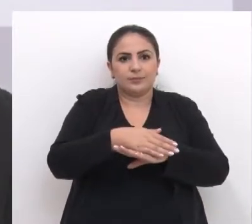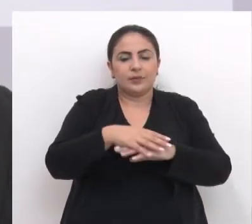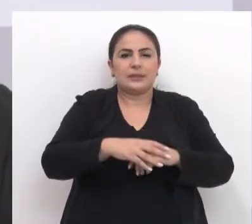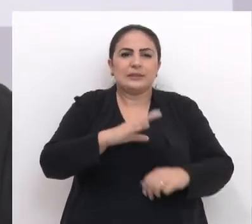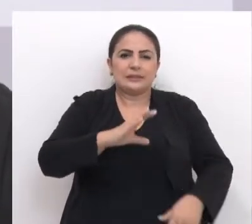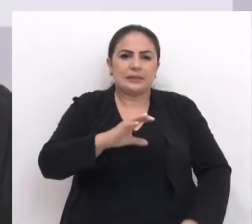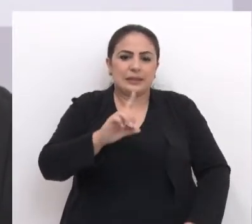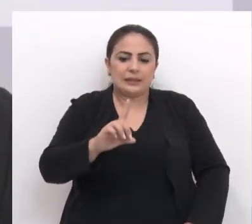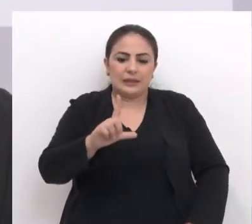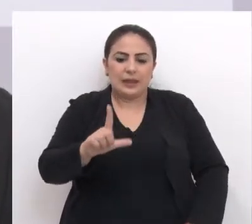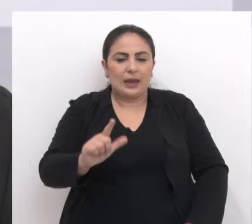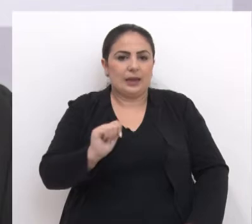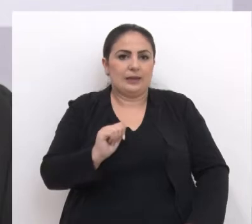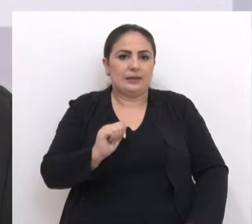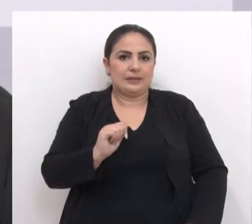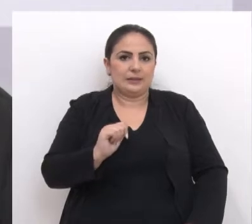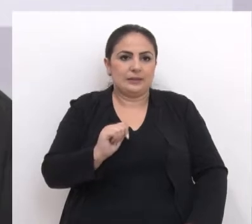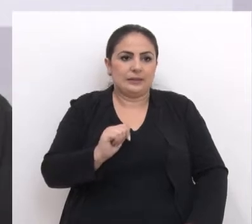CDL,